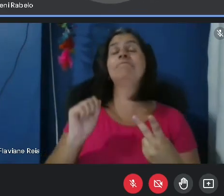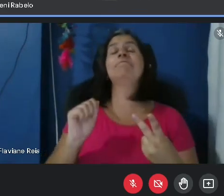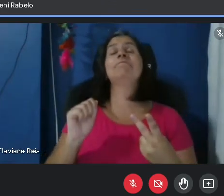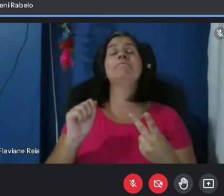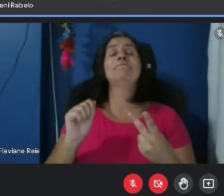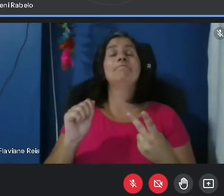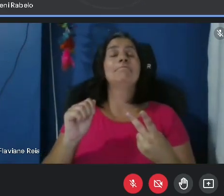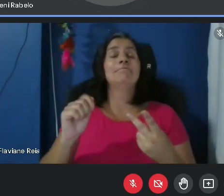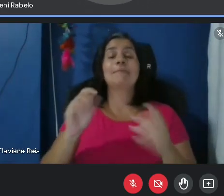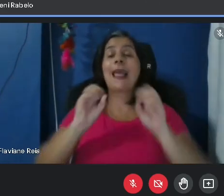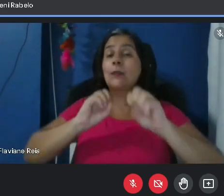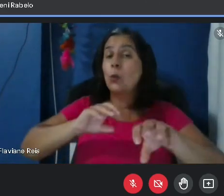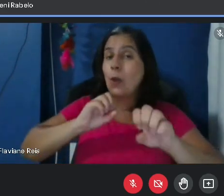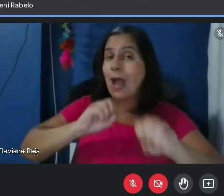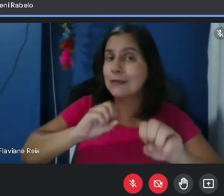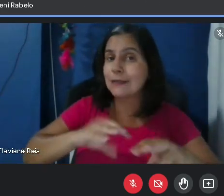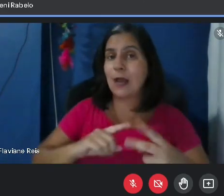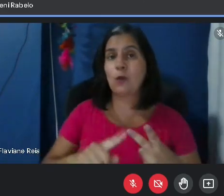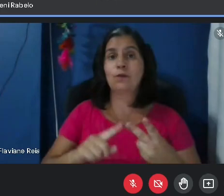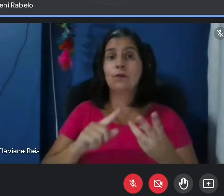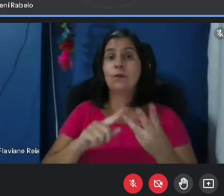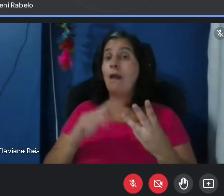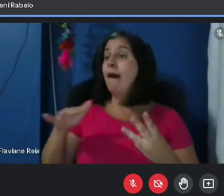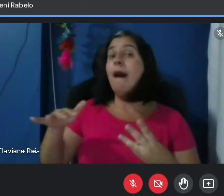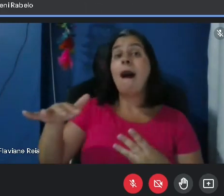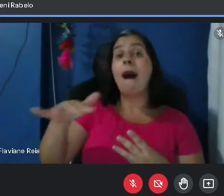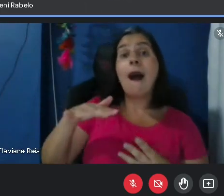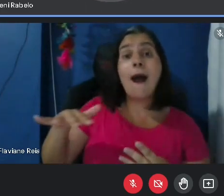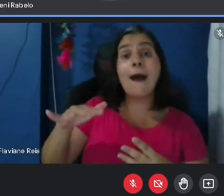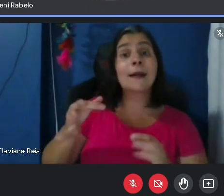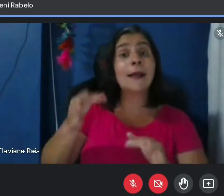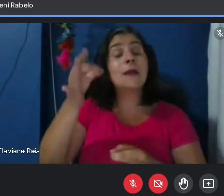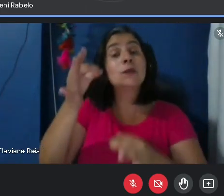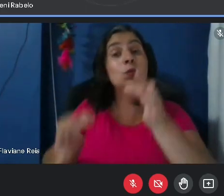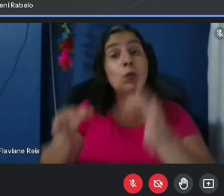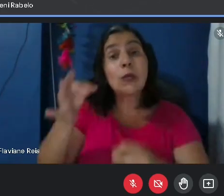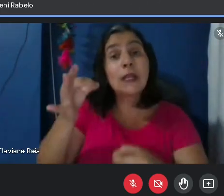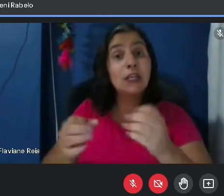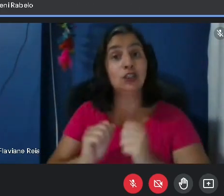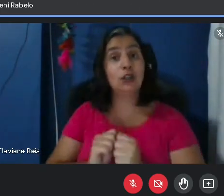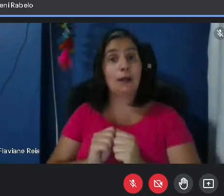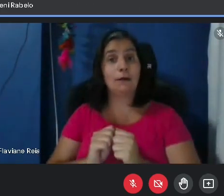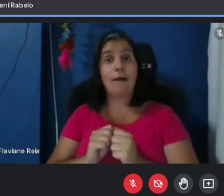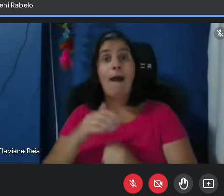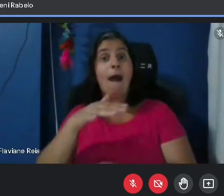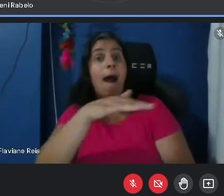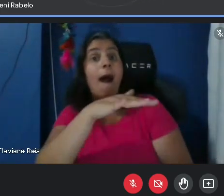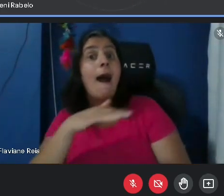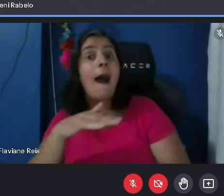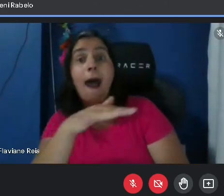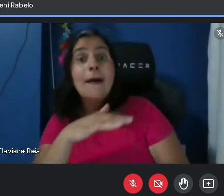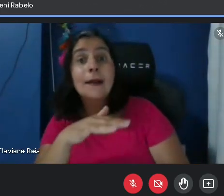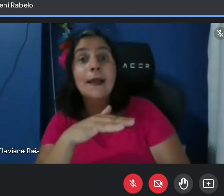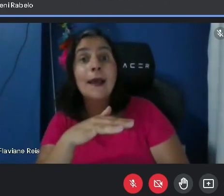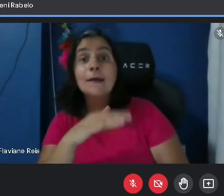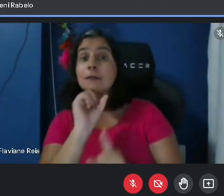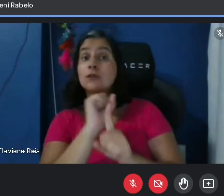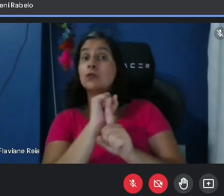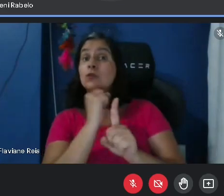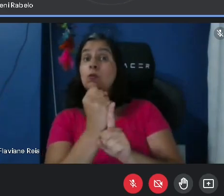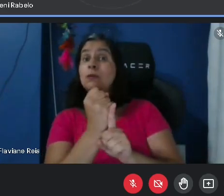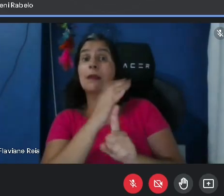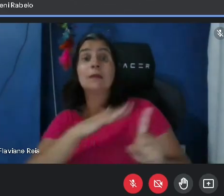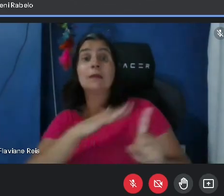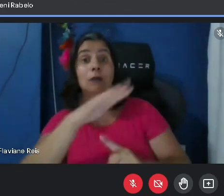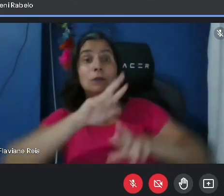ter acessibilidade na educação, na saúde, em todo o